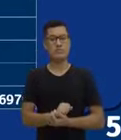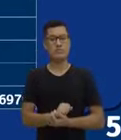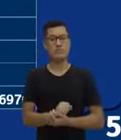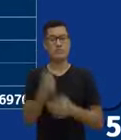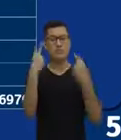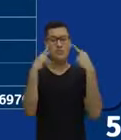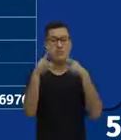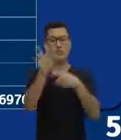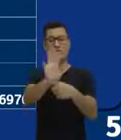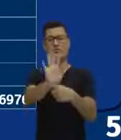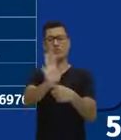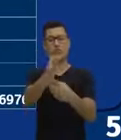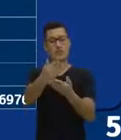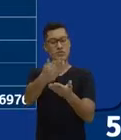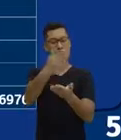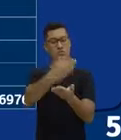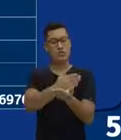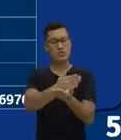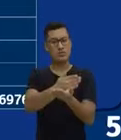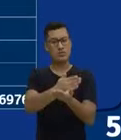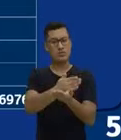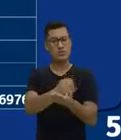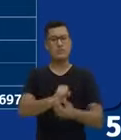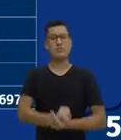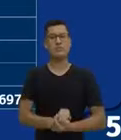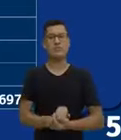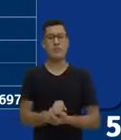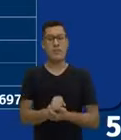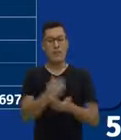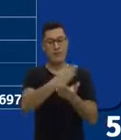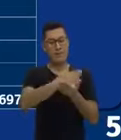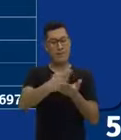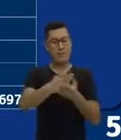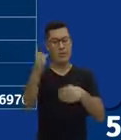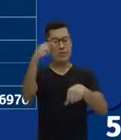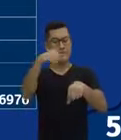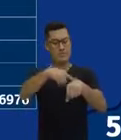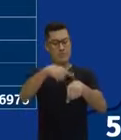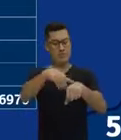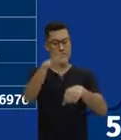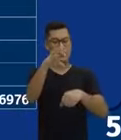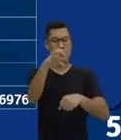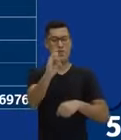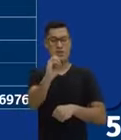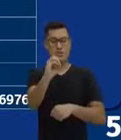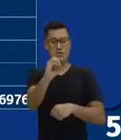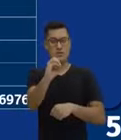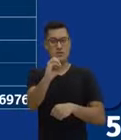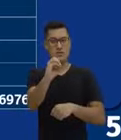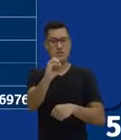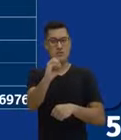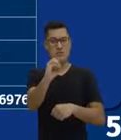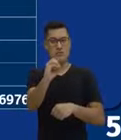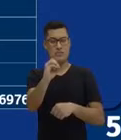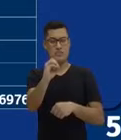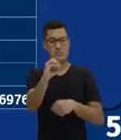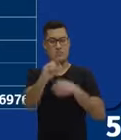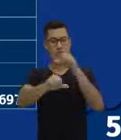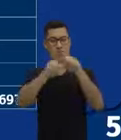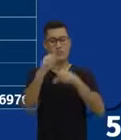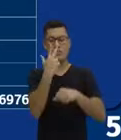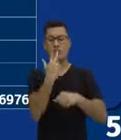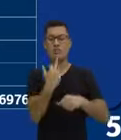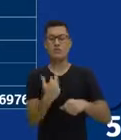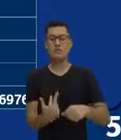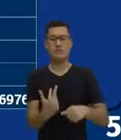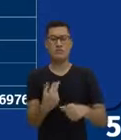vídeo. Então, ele supõe que inicialmente, né, num tempo zero, eu vou ter... Deixa eu trocar, gosto dessa cor aqui. Tempo inicial,